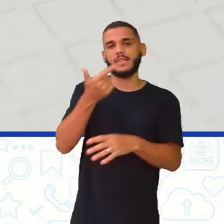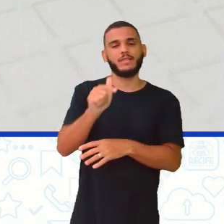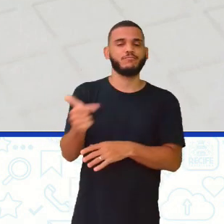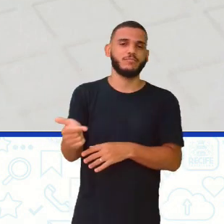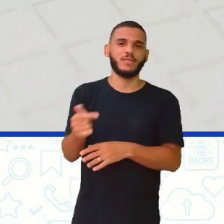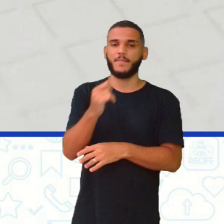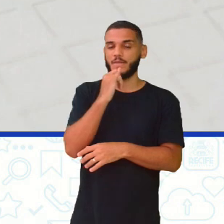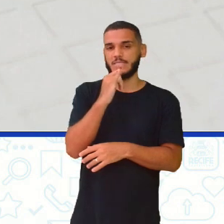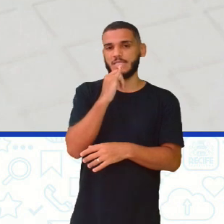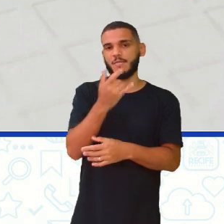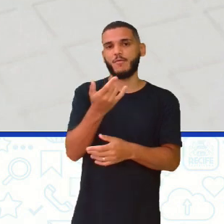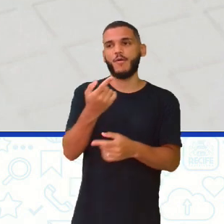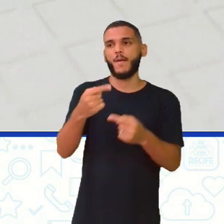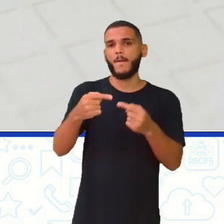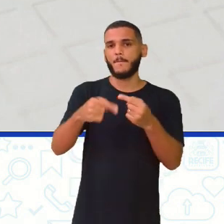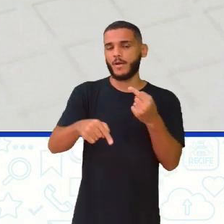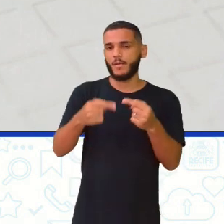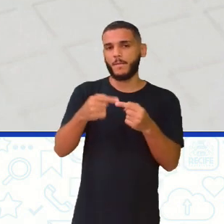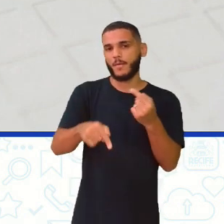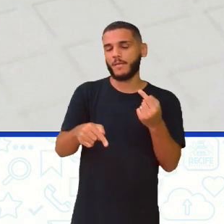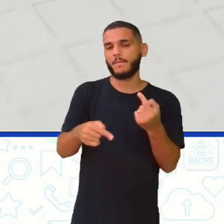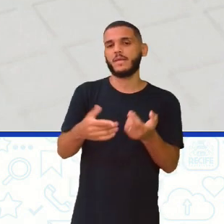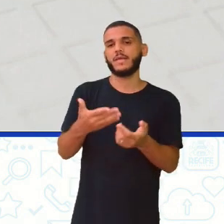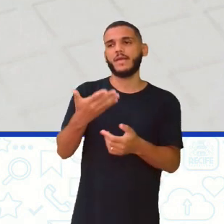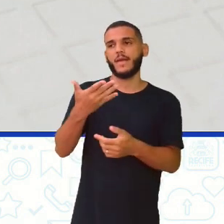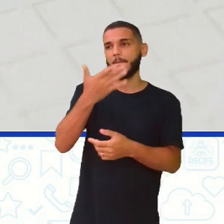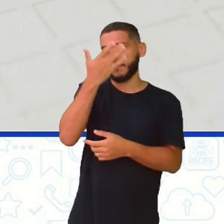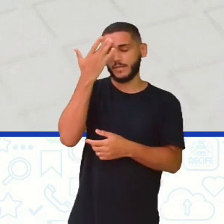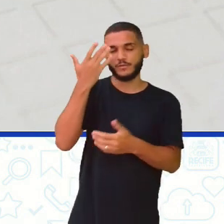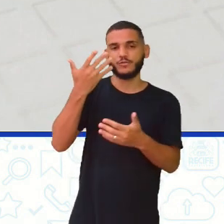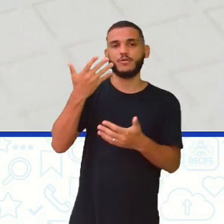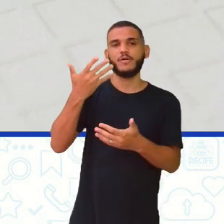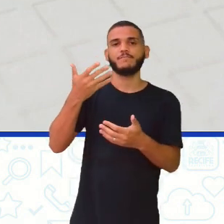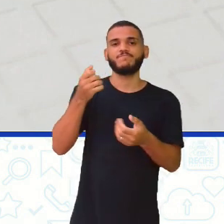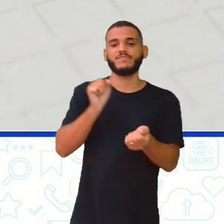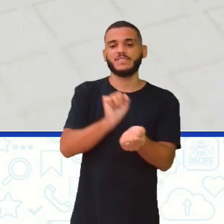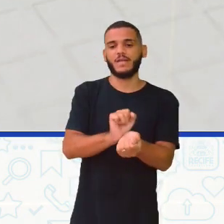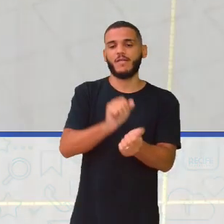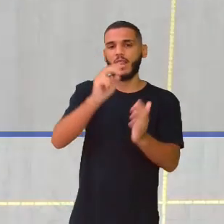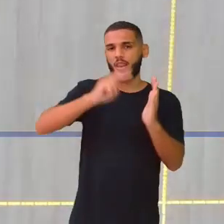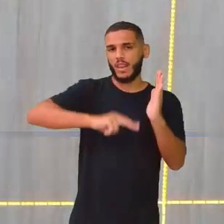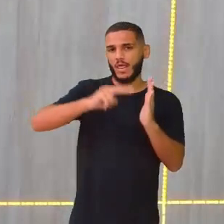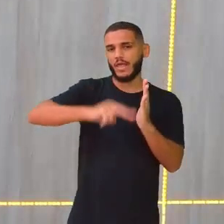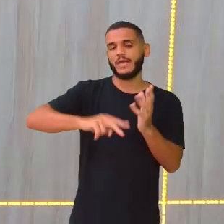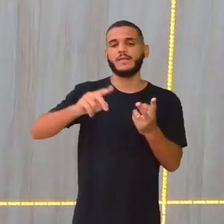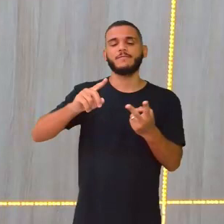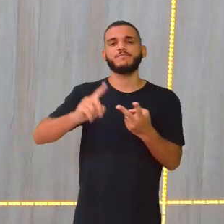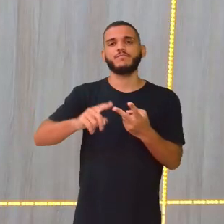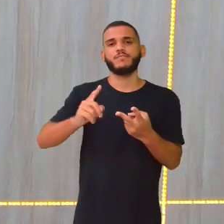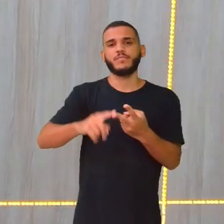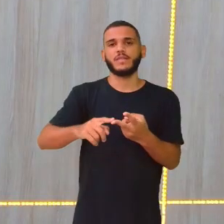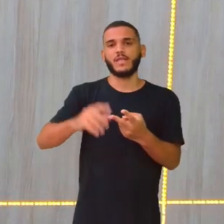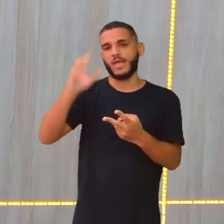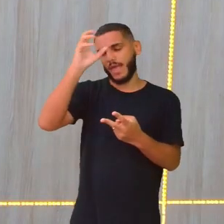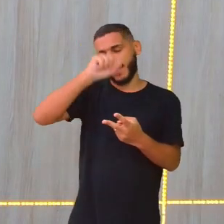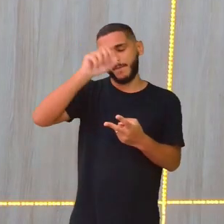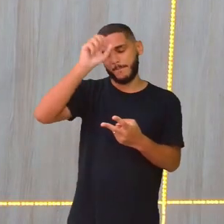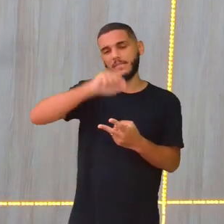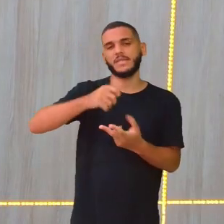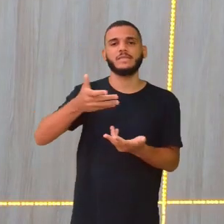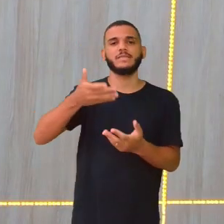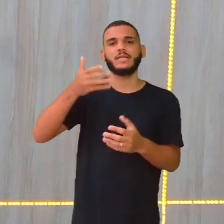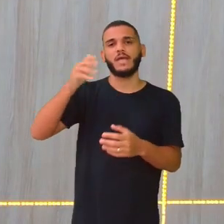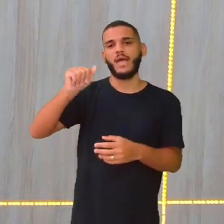exemplo. Você proibia escravos, né, escravizados de lerem, de serem alfabetizados, porque assim eles não